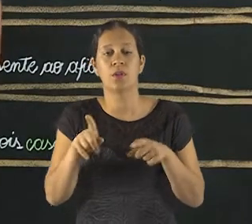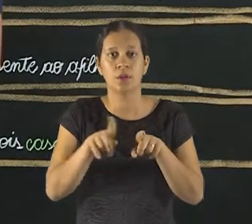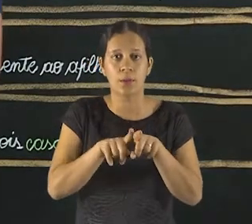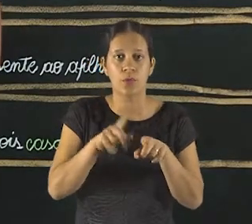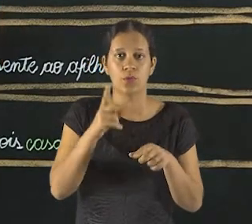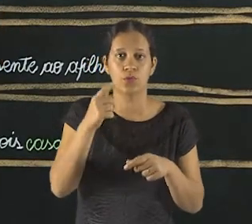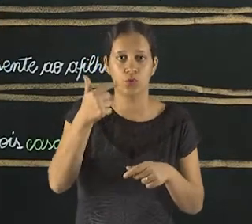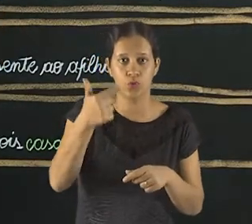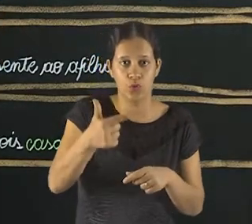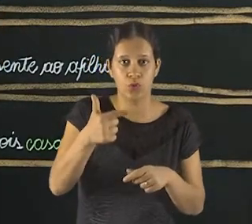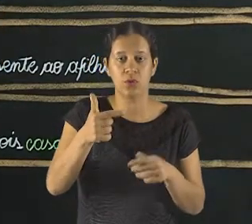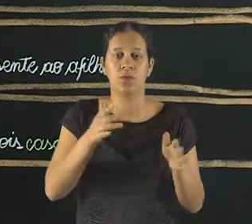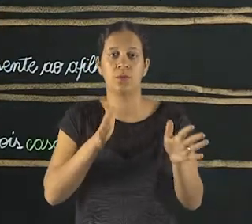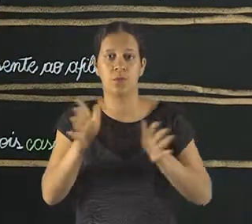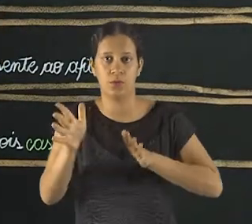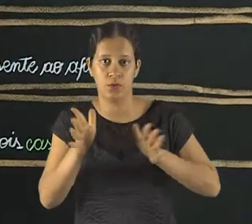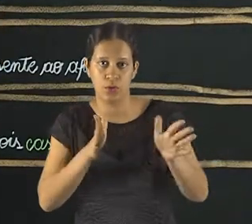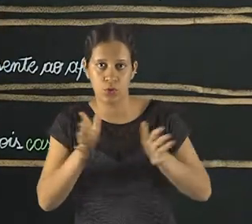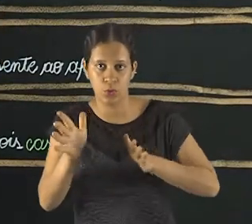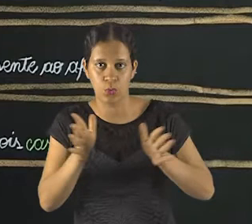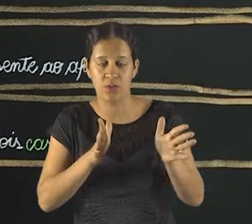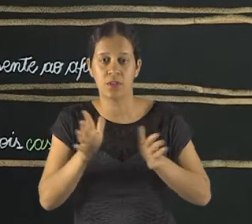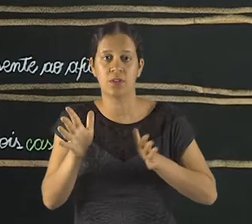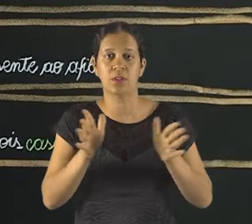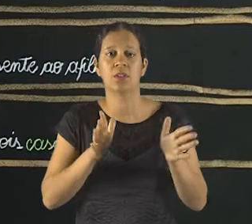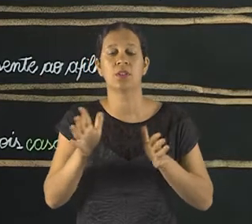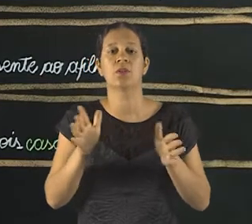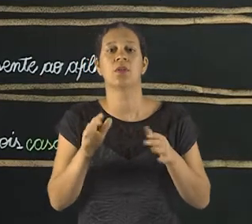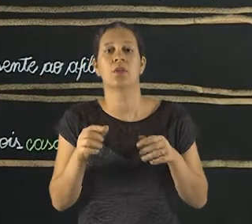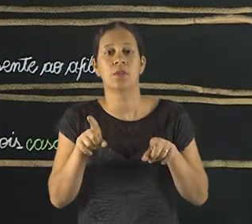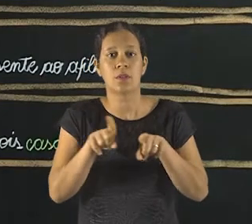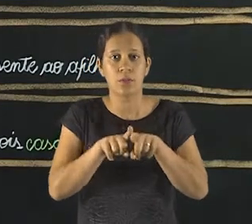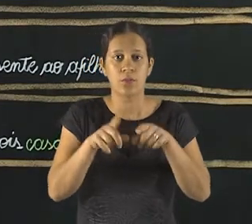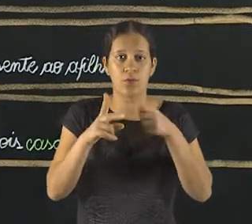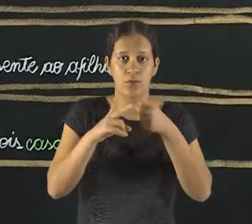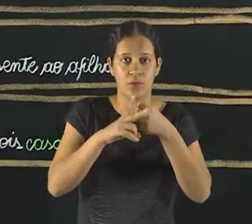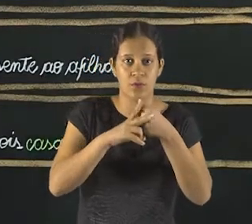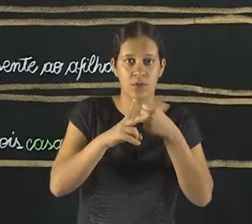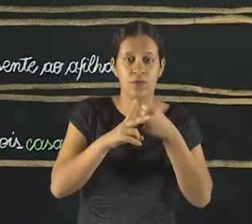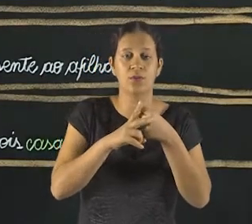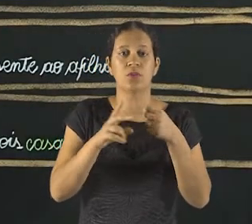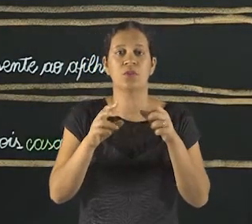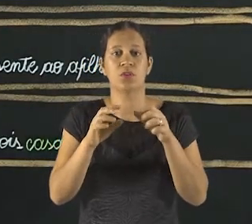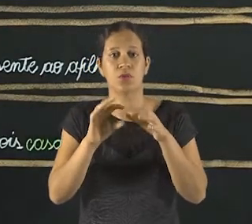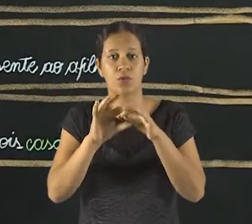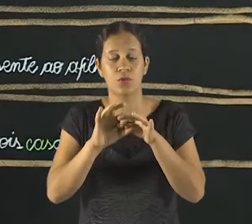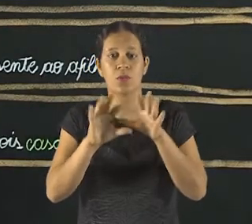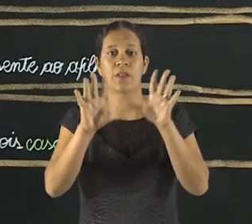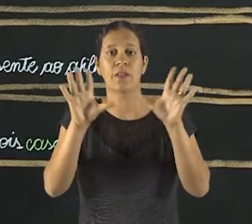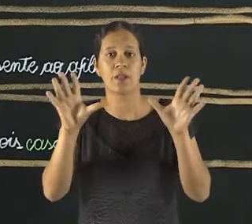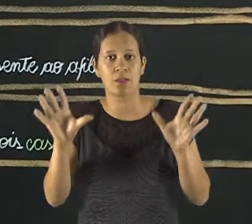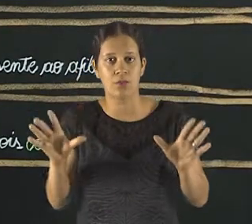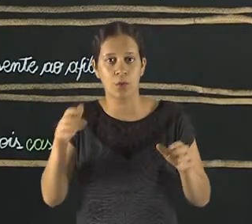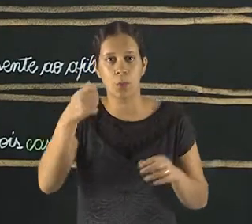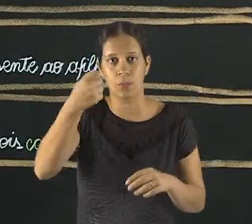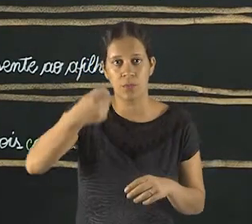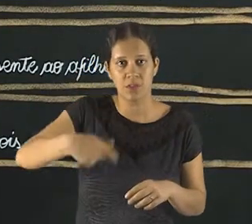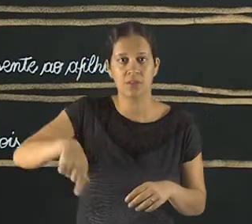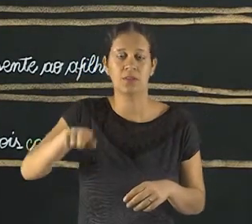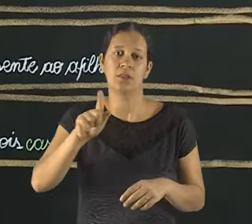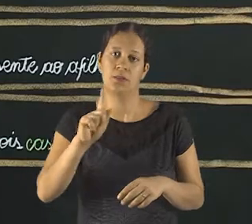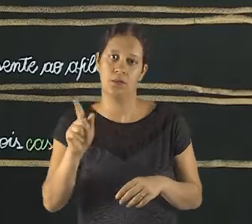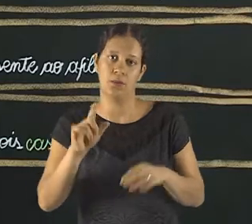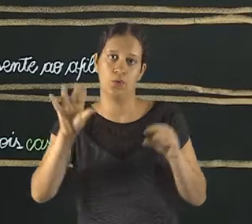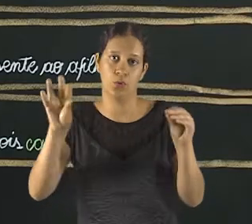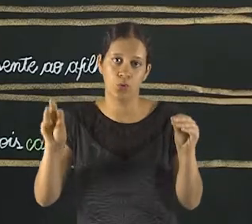preposição. Os bitransitivos precisam dos dois complementos e os intransitivos são independentes, livres e não